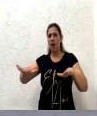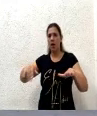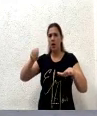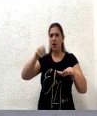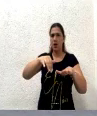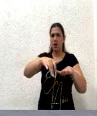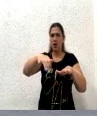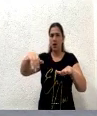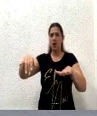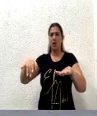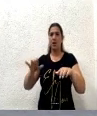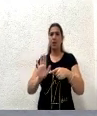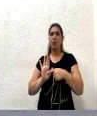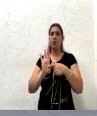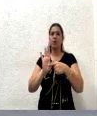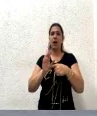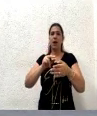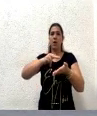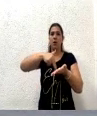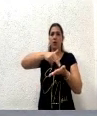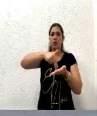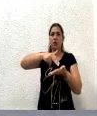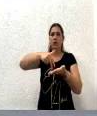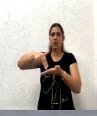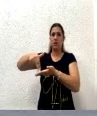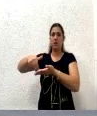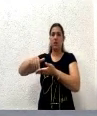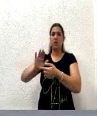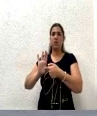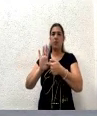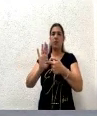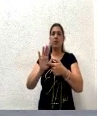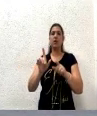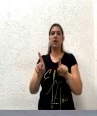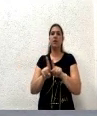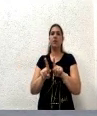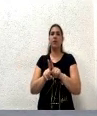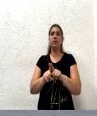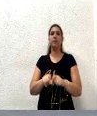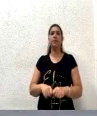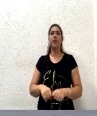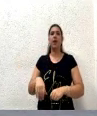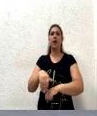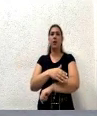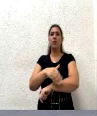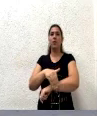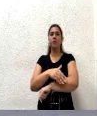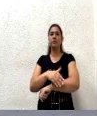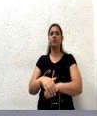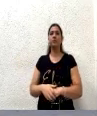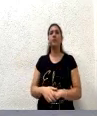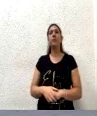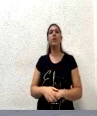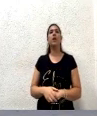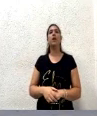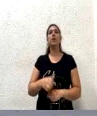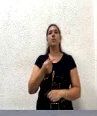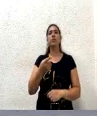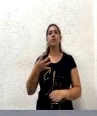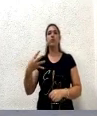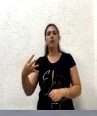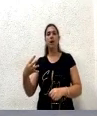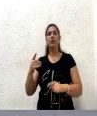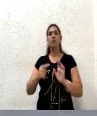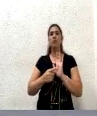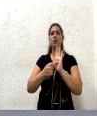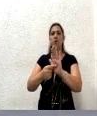taxas refletivas na extensão da Estrada Municipal João Peruche. Indicação número 91 de 2024, executar a